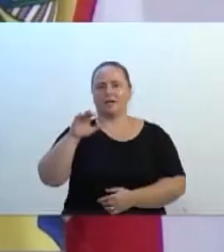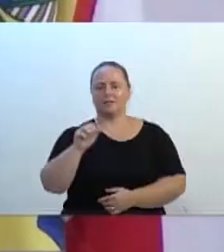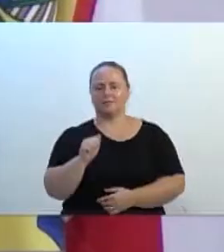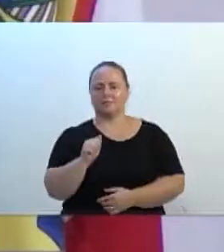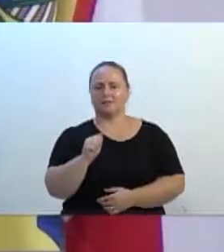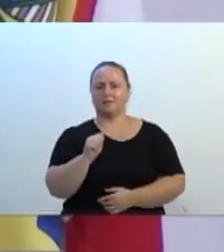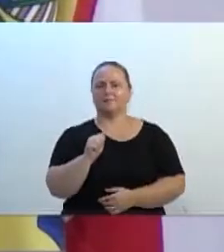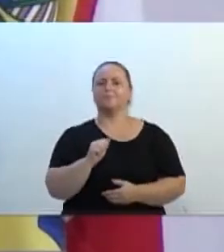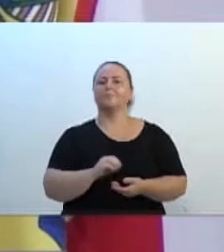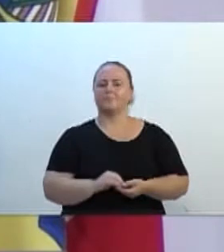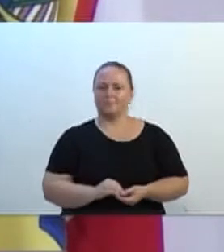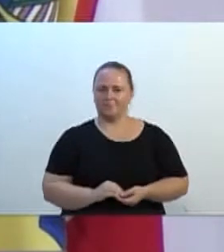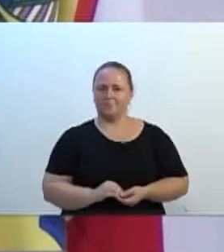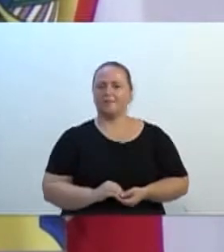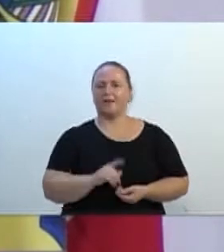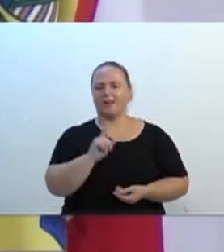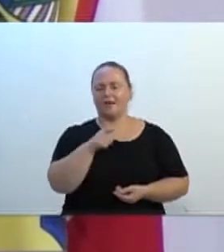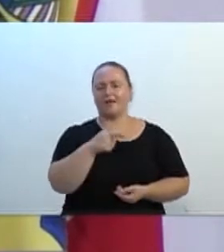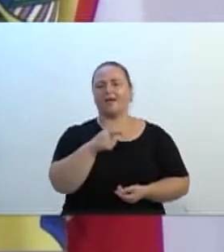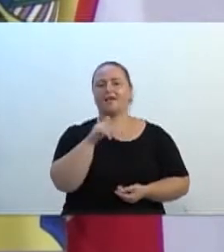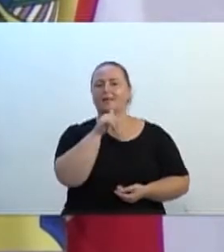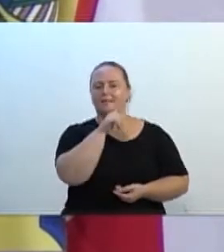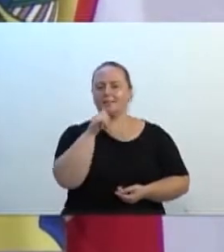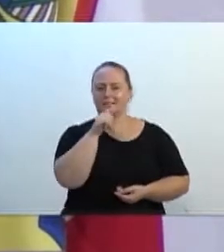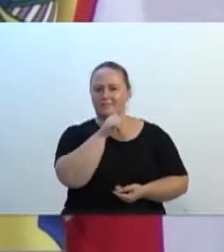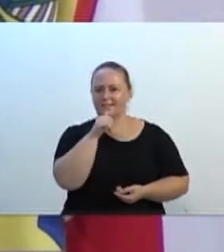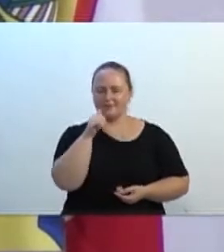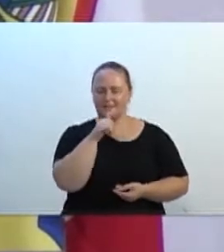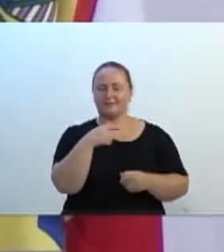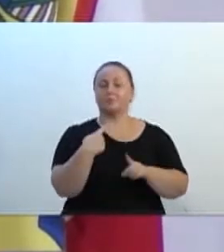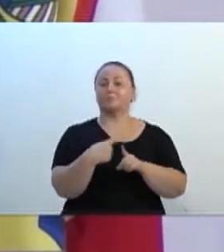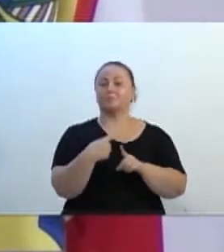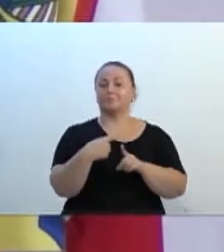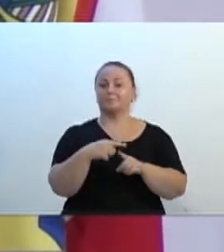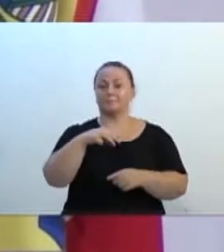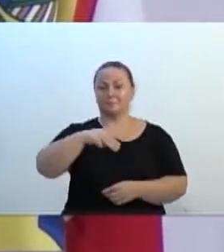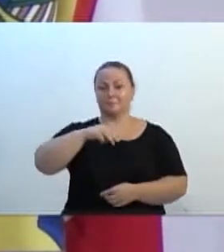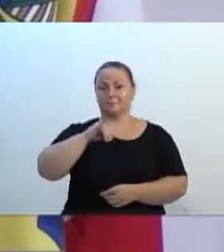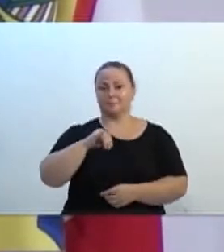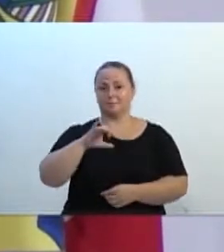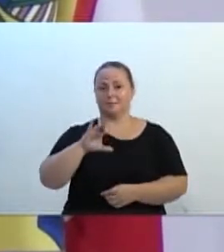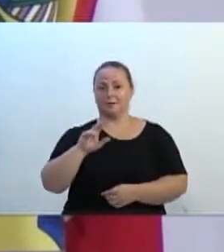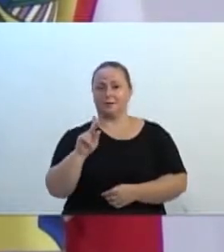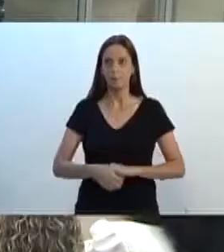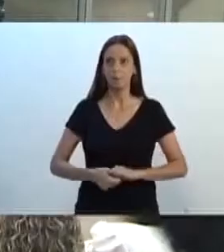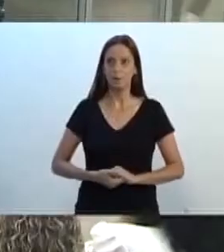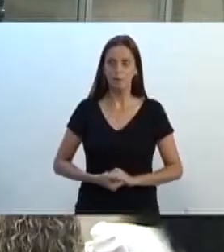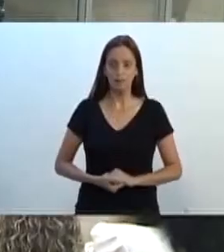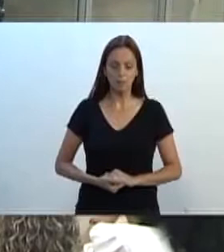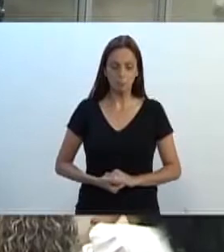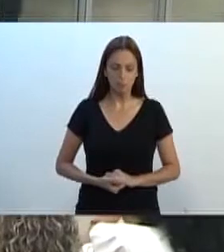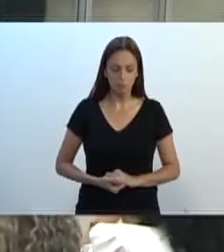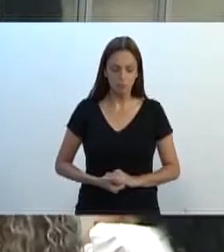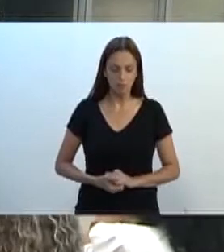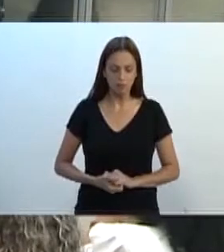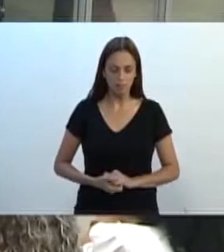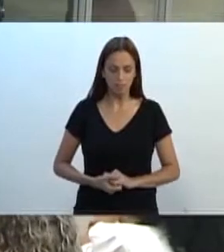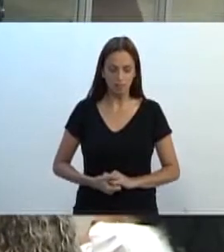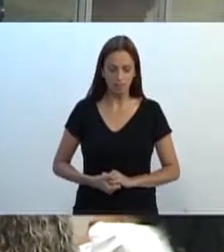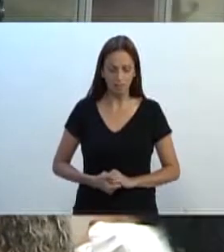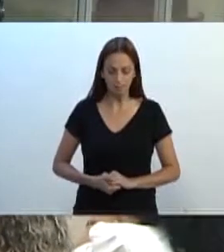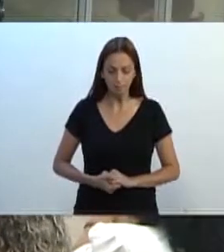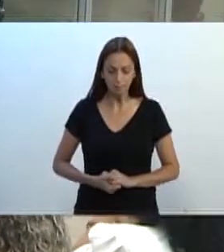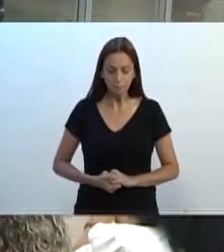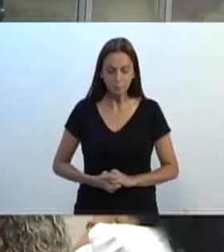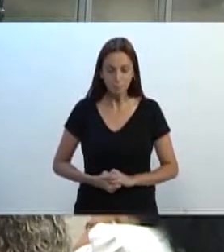o presidente do Tribunal de Justiça do Estado de Santa Catarina destacaram o momento histórico, que significa a